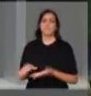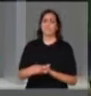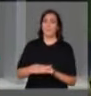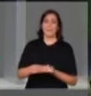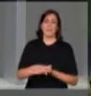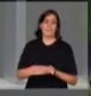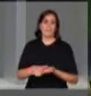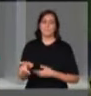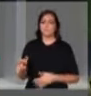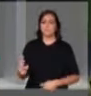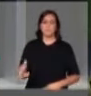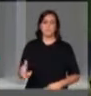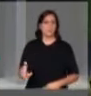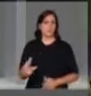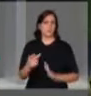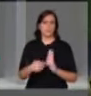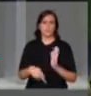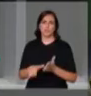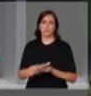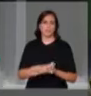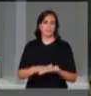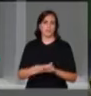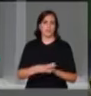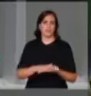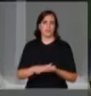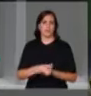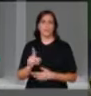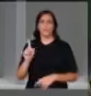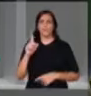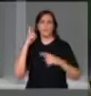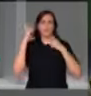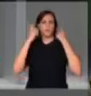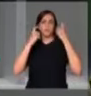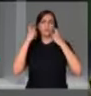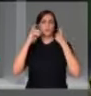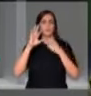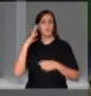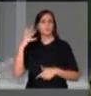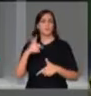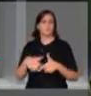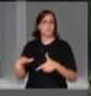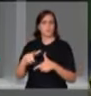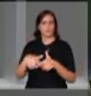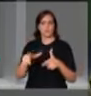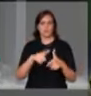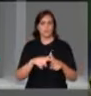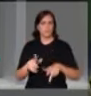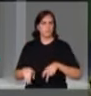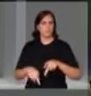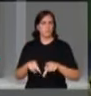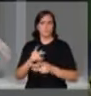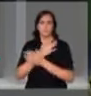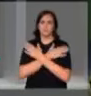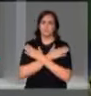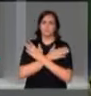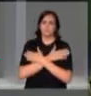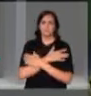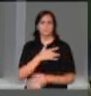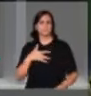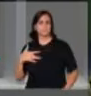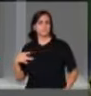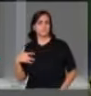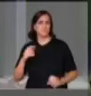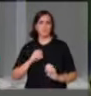para o povo, eles não se preocupam em solucionar os problemas do povo, do desemprego, da saúde, da